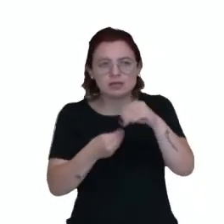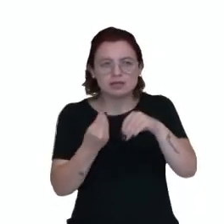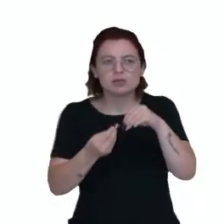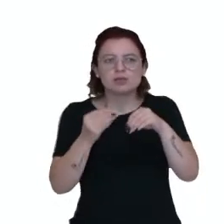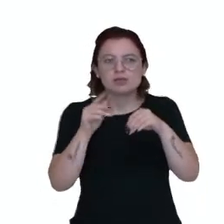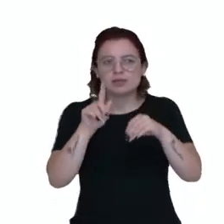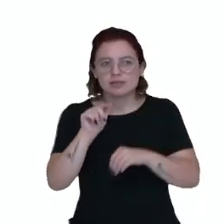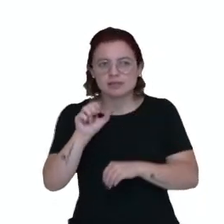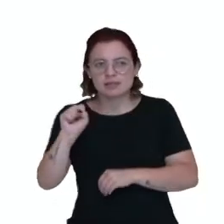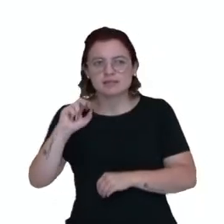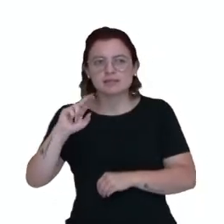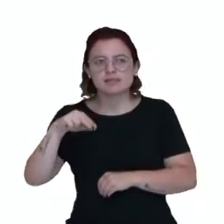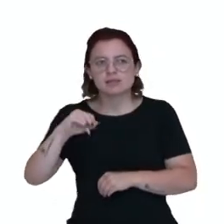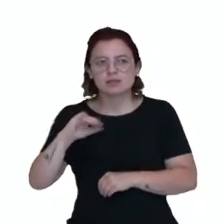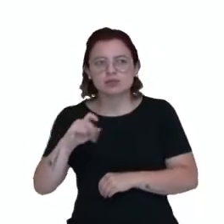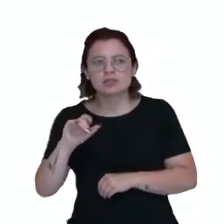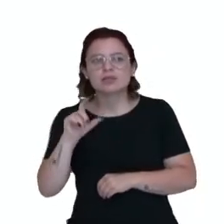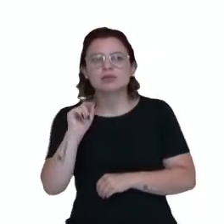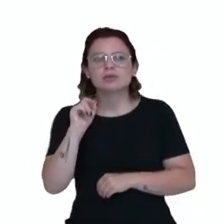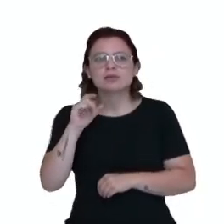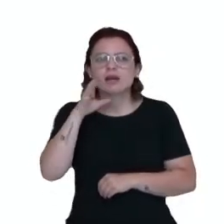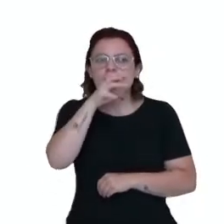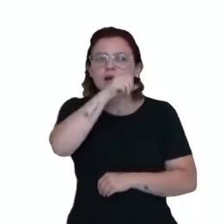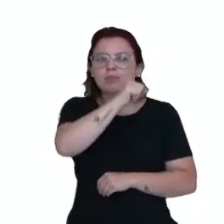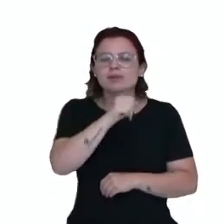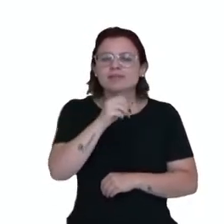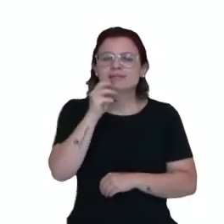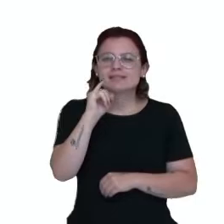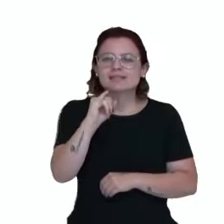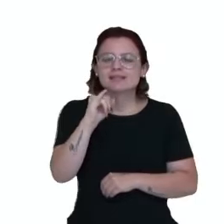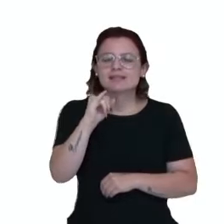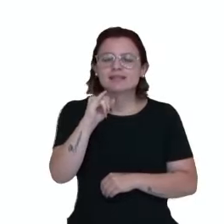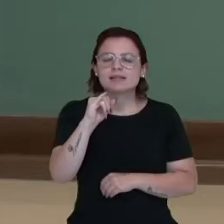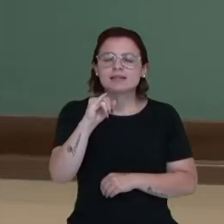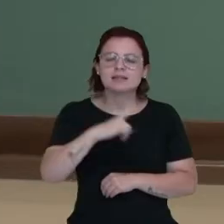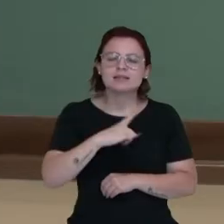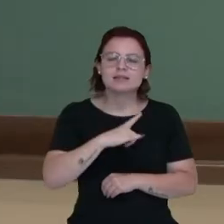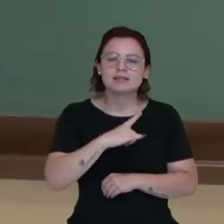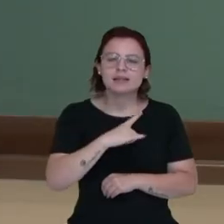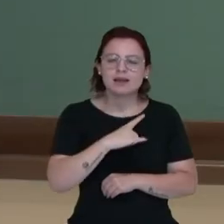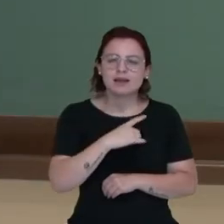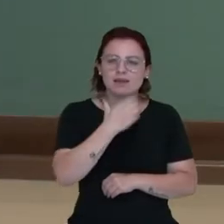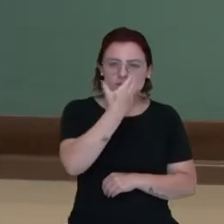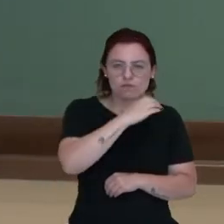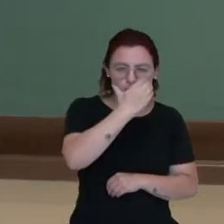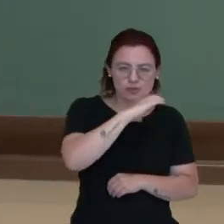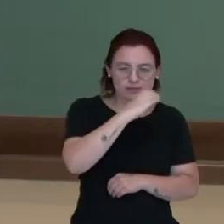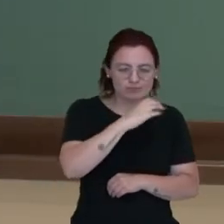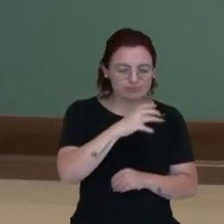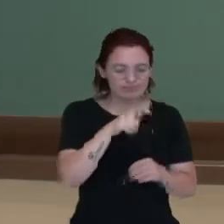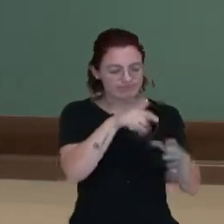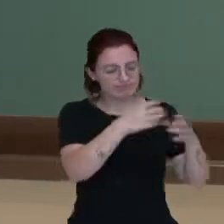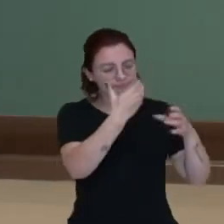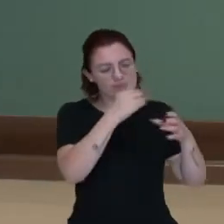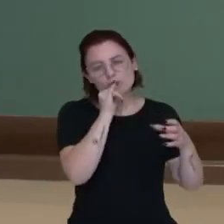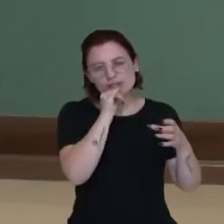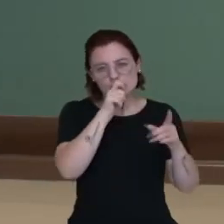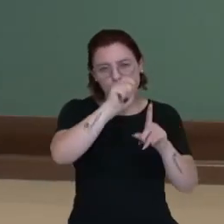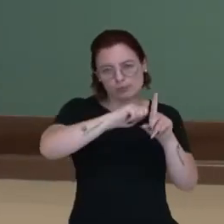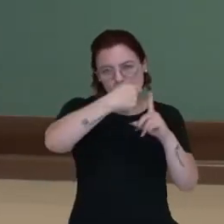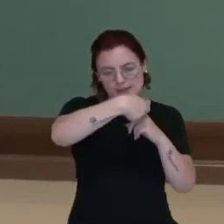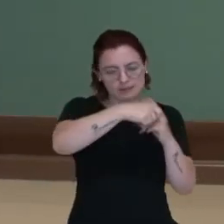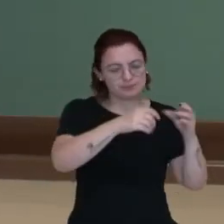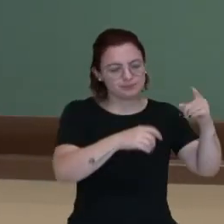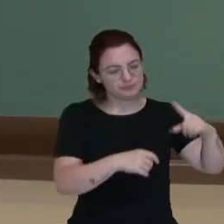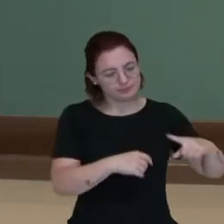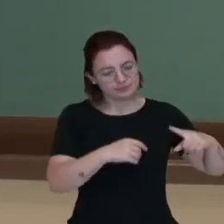o amadurecimento de frutas climatéricas. Tá? Então, quando você coloca ali uma banana